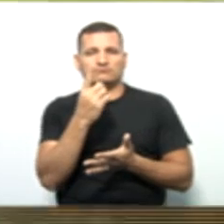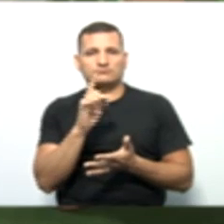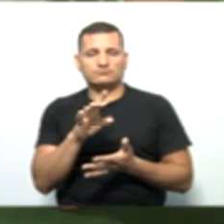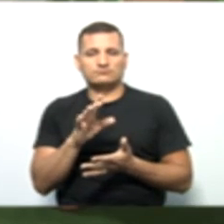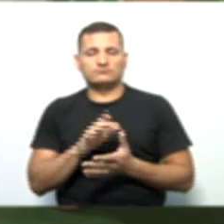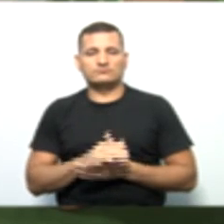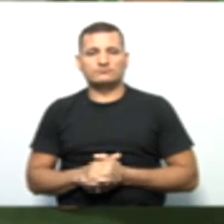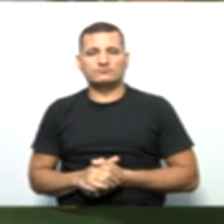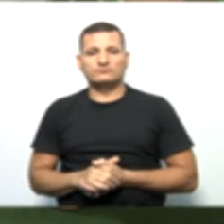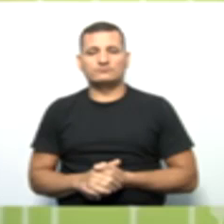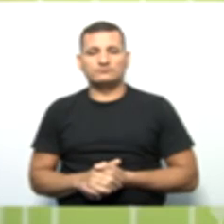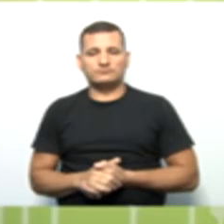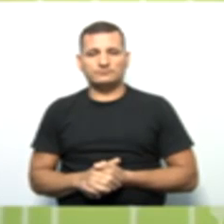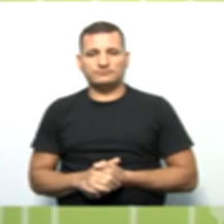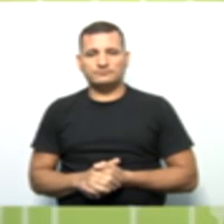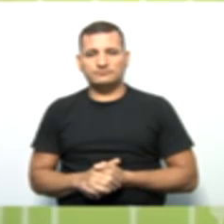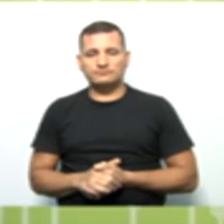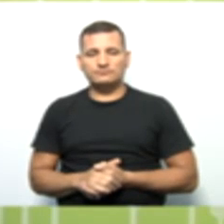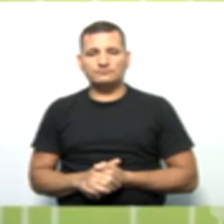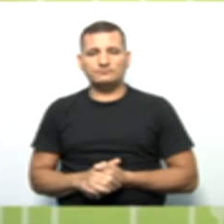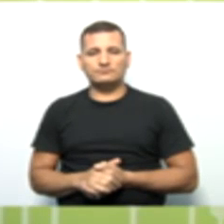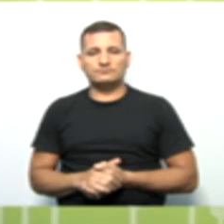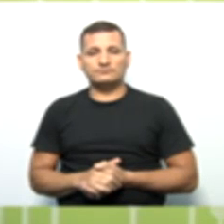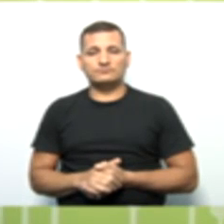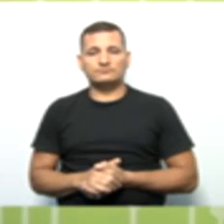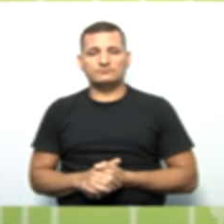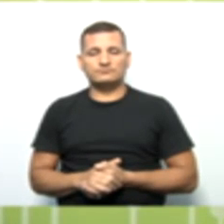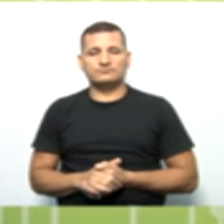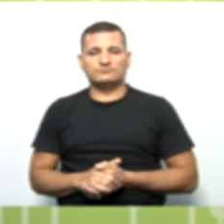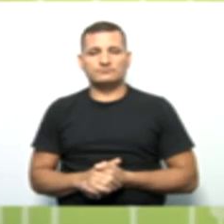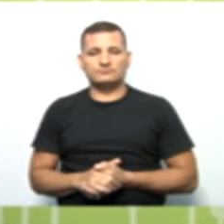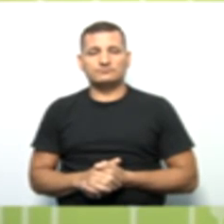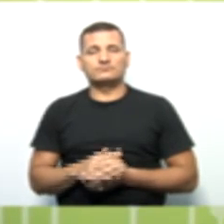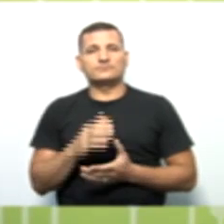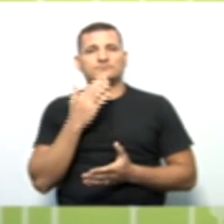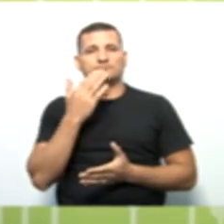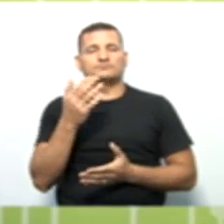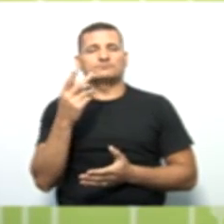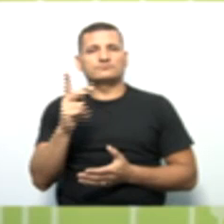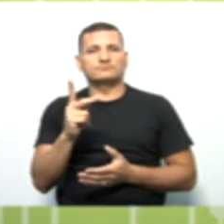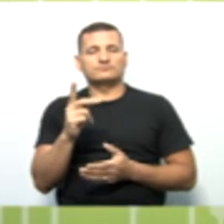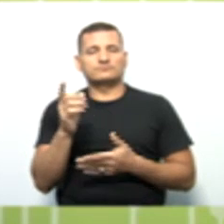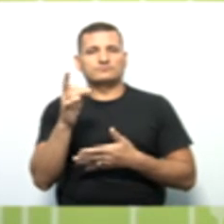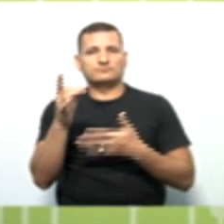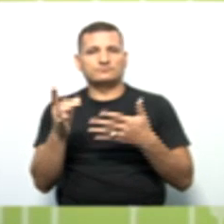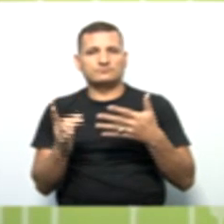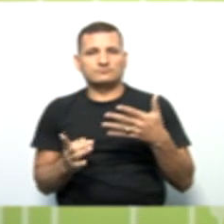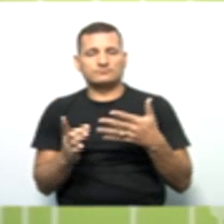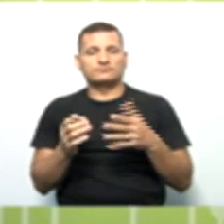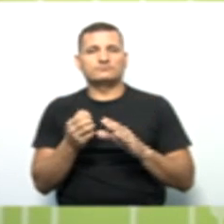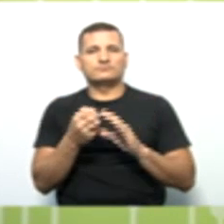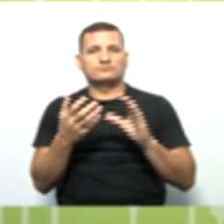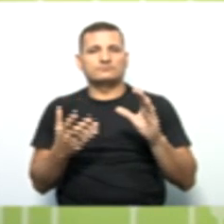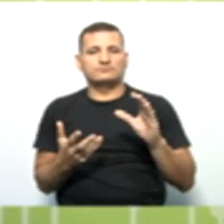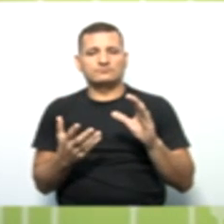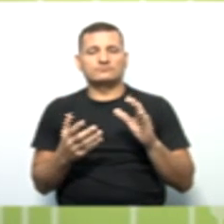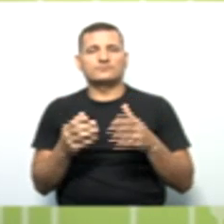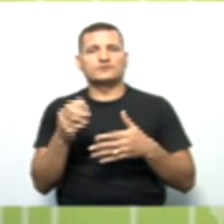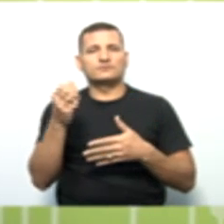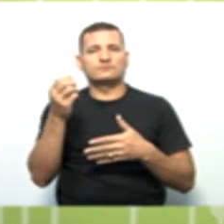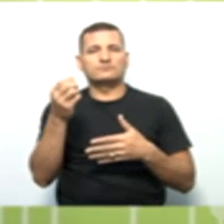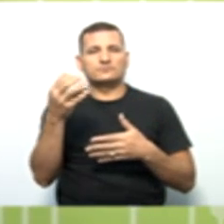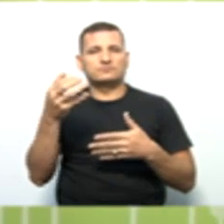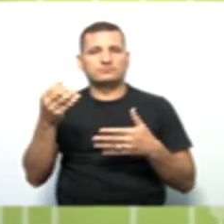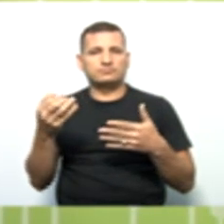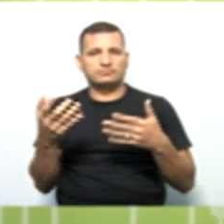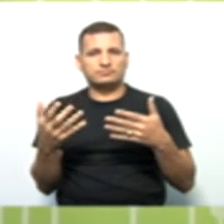Refazer aqui, né, gente? Isso é porque a gente pediu para você elencar, né, dizer quais são os atributos e para que você descreva sucintamente o